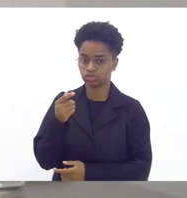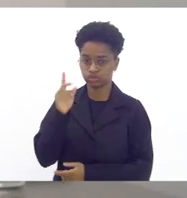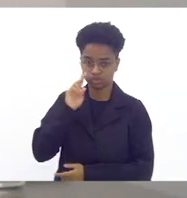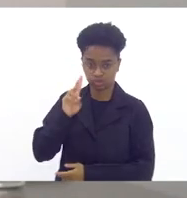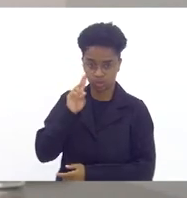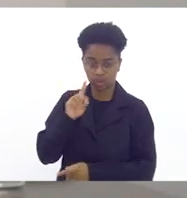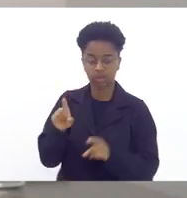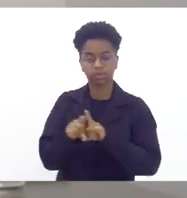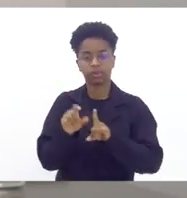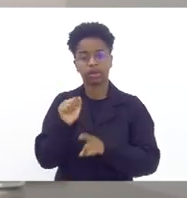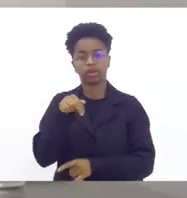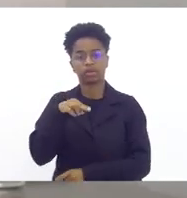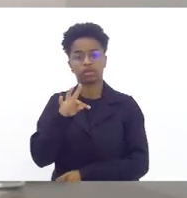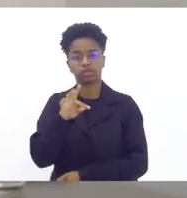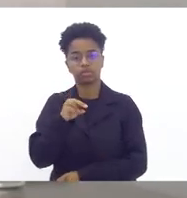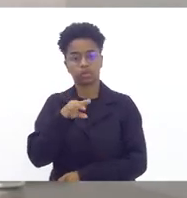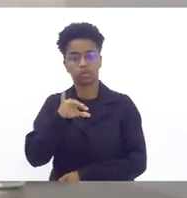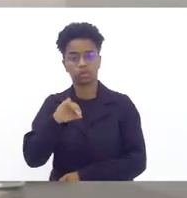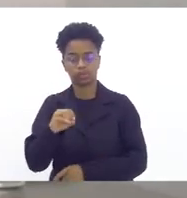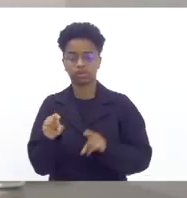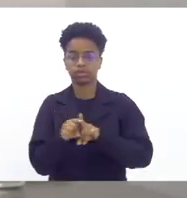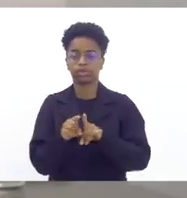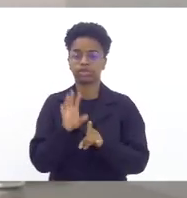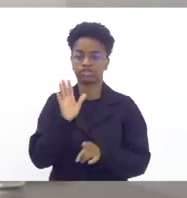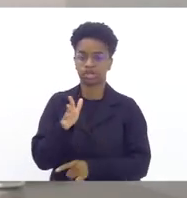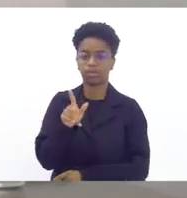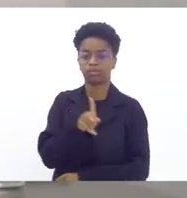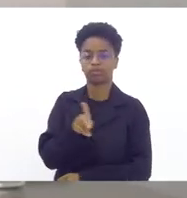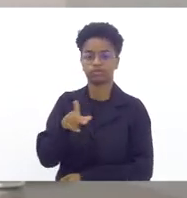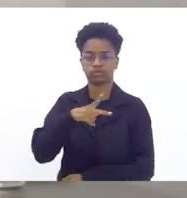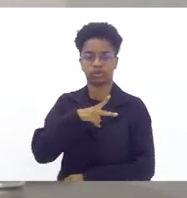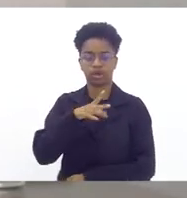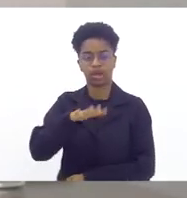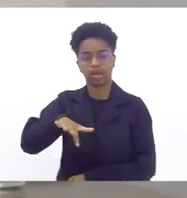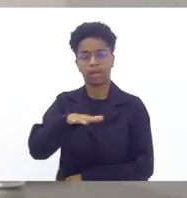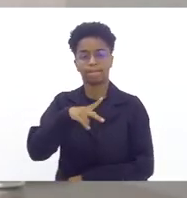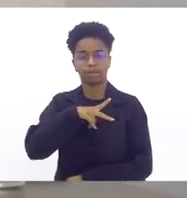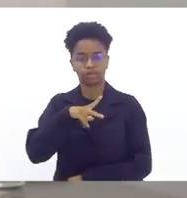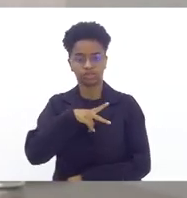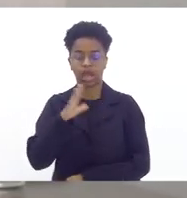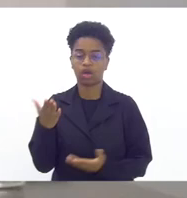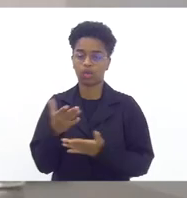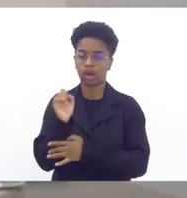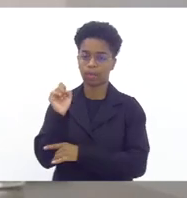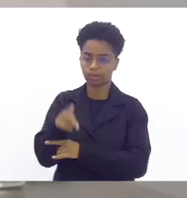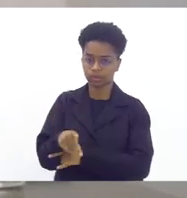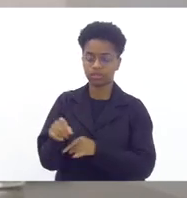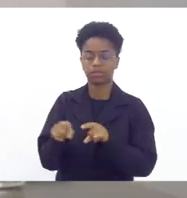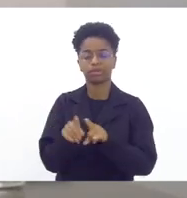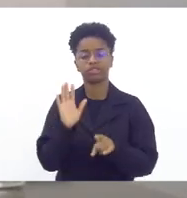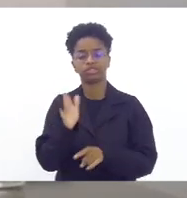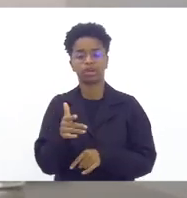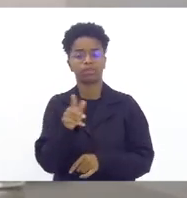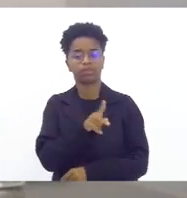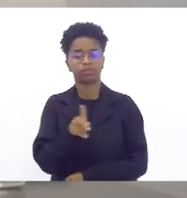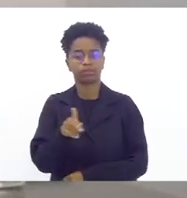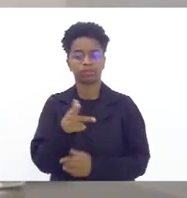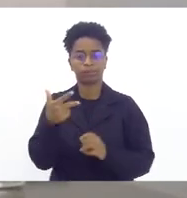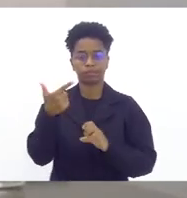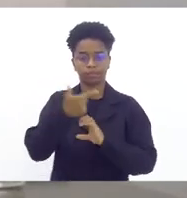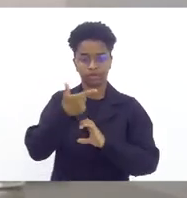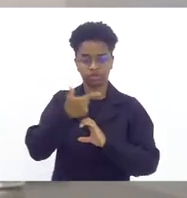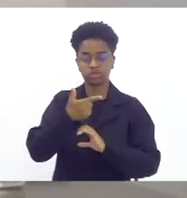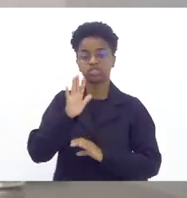professor que já foi da rede privada, está aposentado agora, já foi do P de Segundo, está aposentado, do alto de seus quase